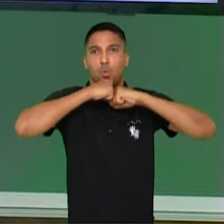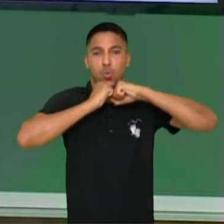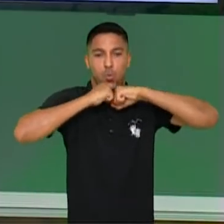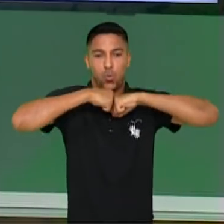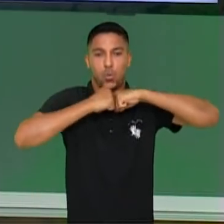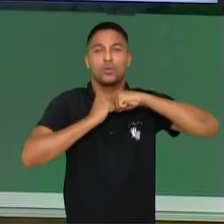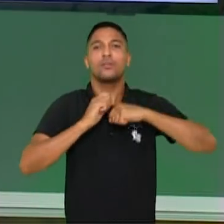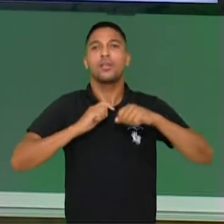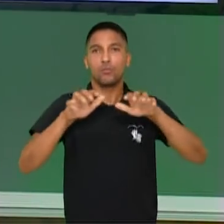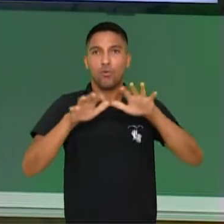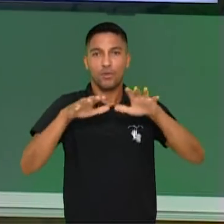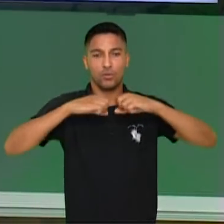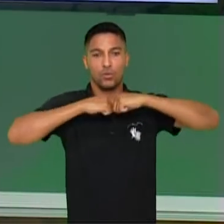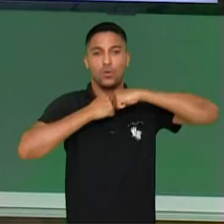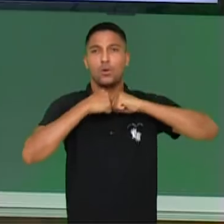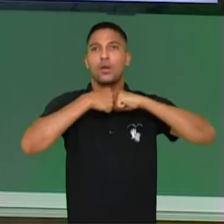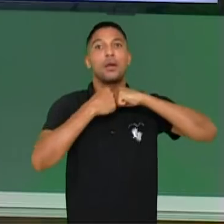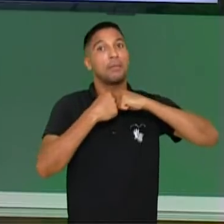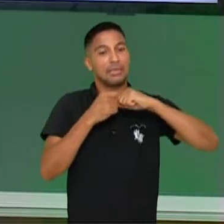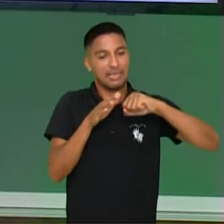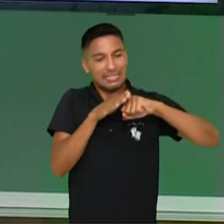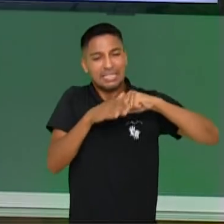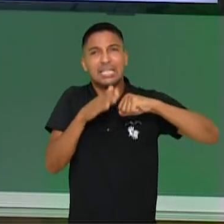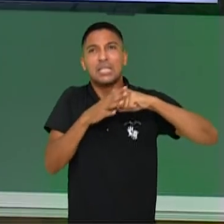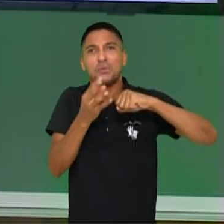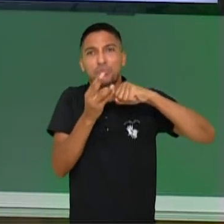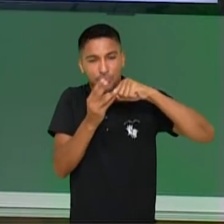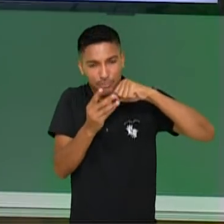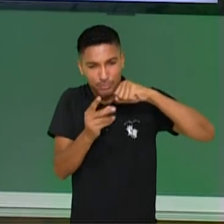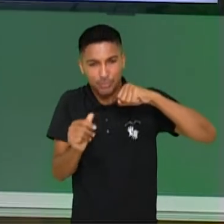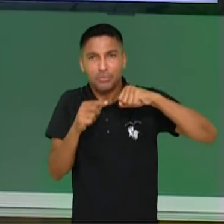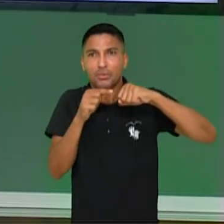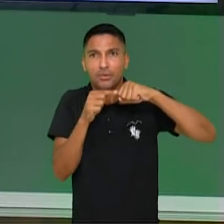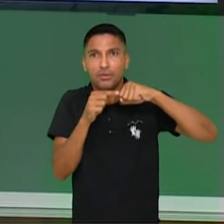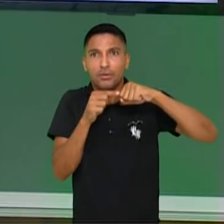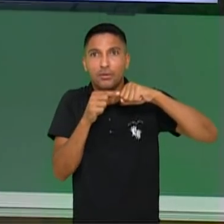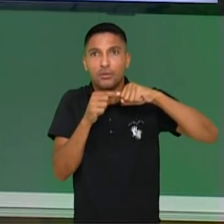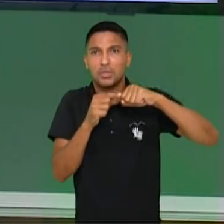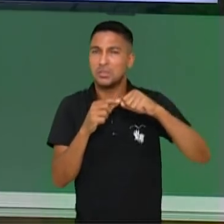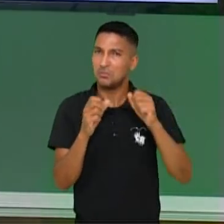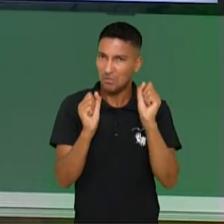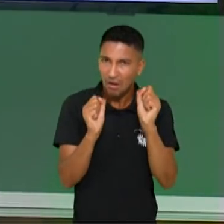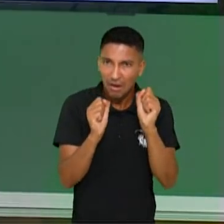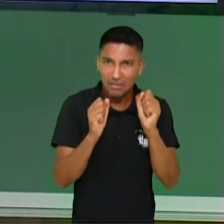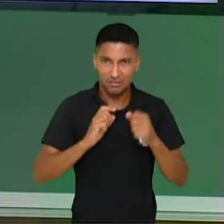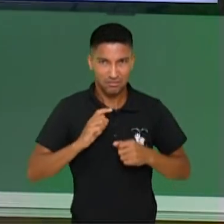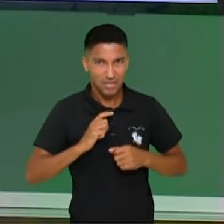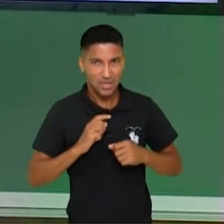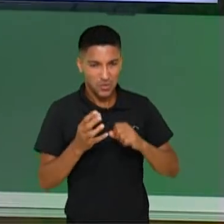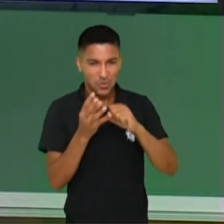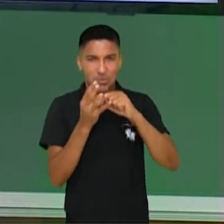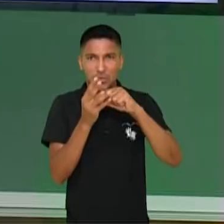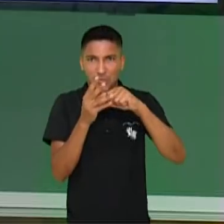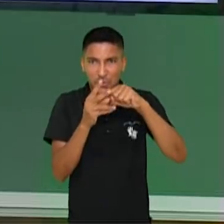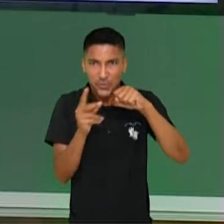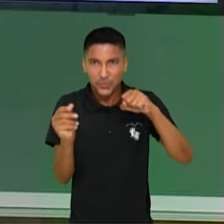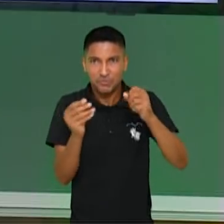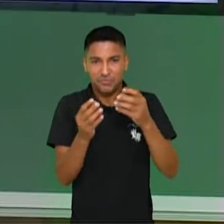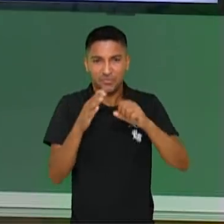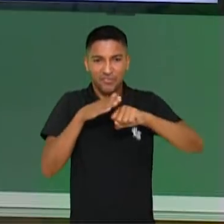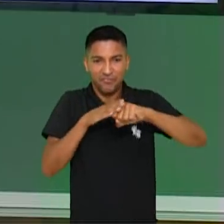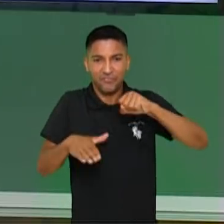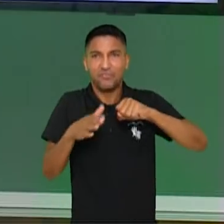faz o movimento. Mas pode ter um desgaste. E isso o exercício está perguntando. Por quê?